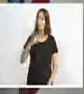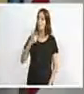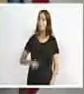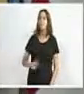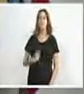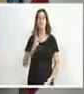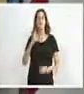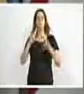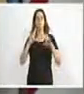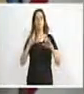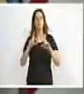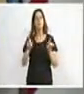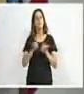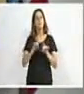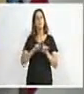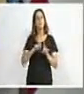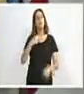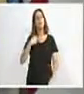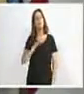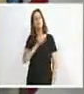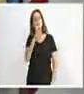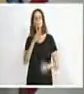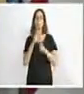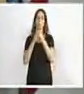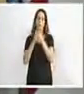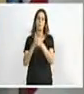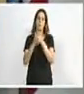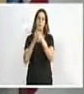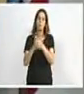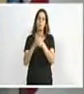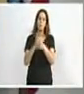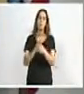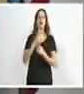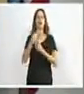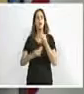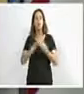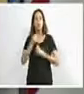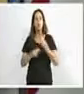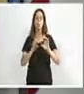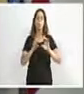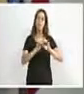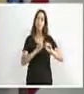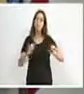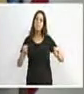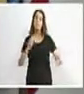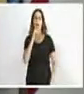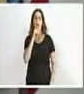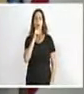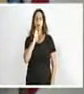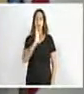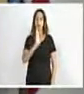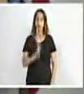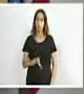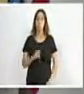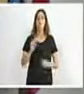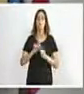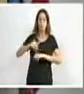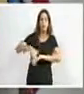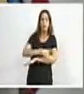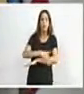estive acompanhando um pouco das expansão de rede da nossa cidade, onde já foi feito na Franz